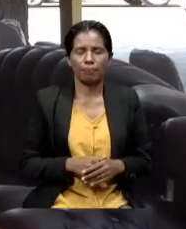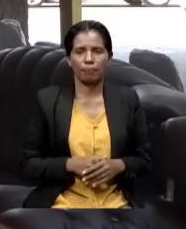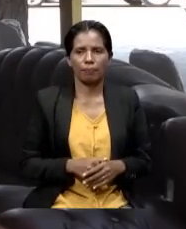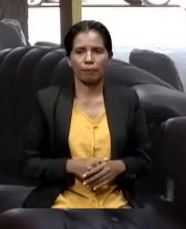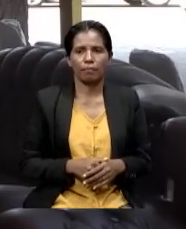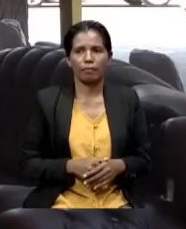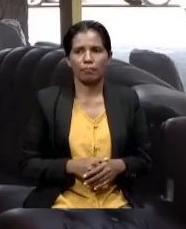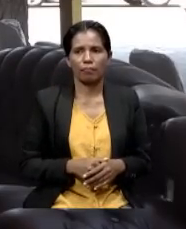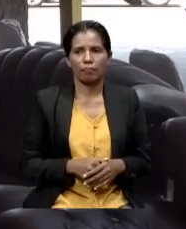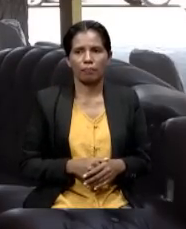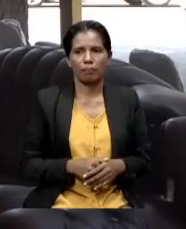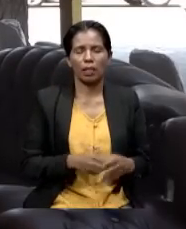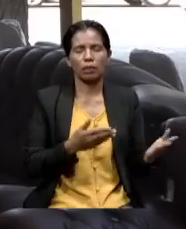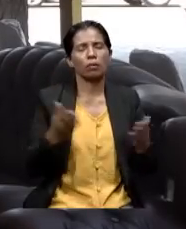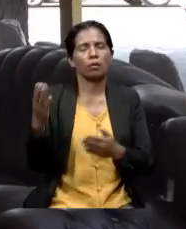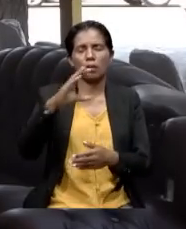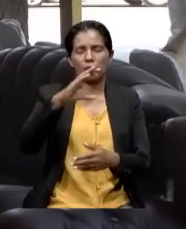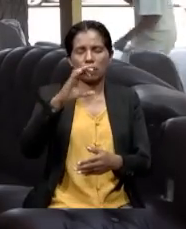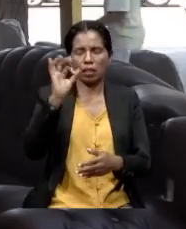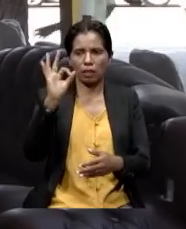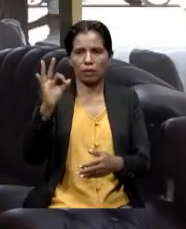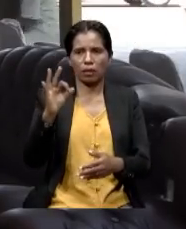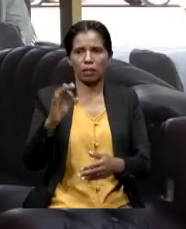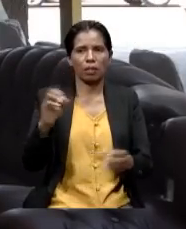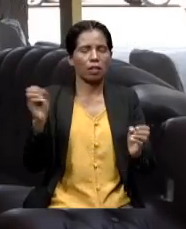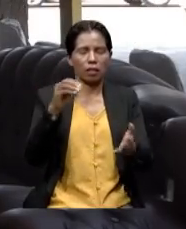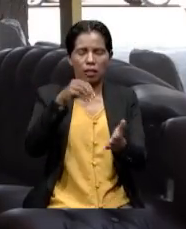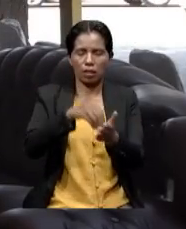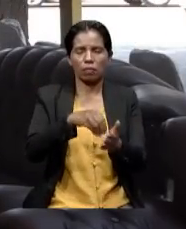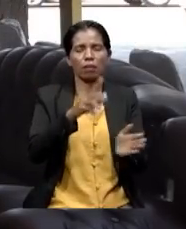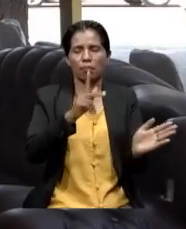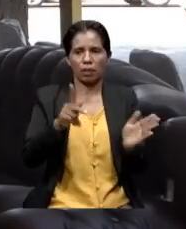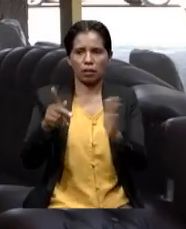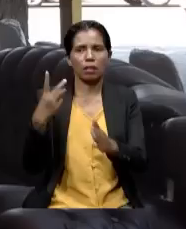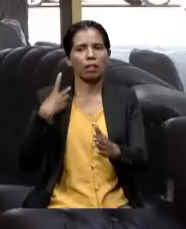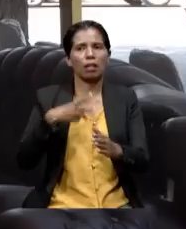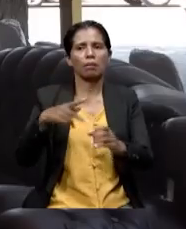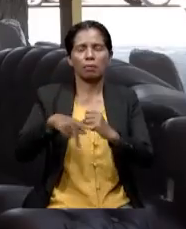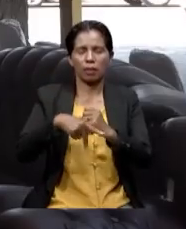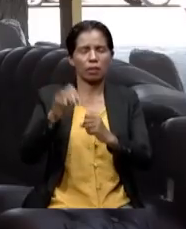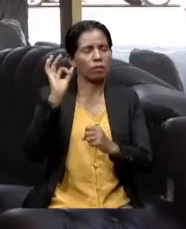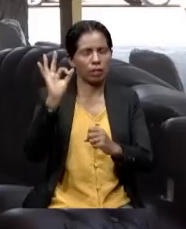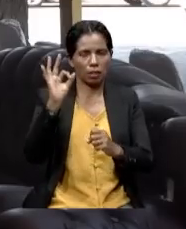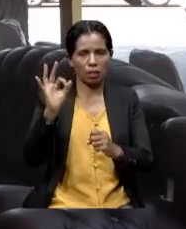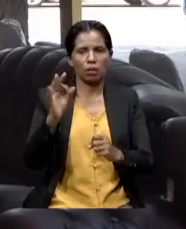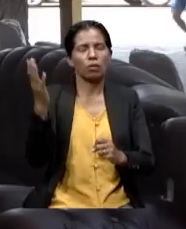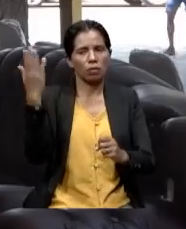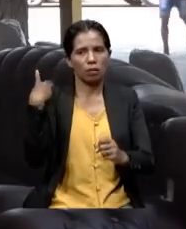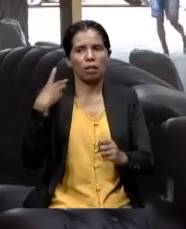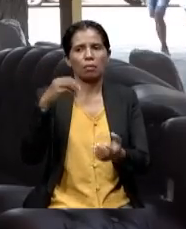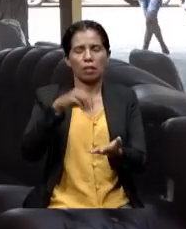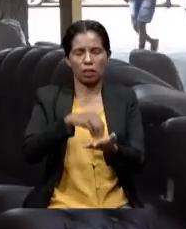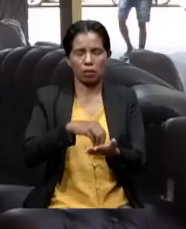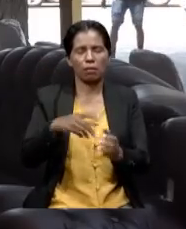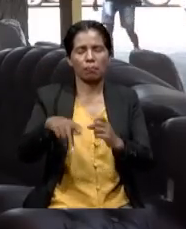Ne de at lori ba comité central. Ne la tam ia plano. Ami fretilina in kera. Ami tauret bandeira